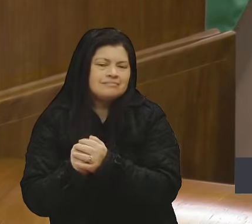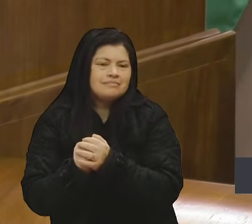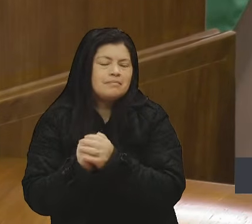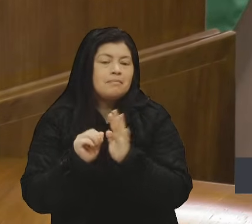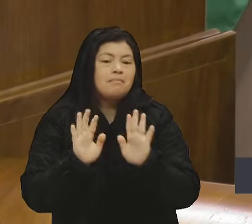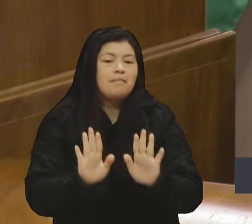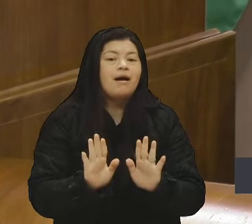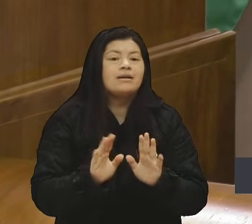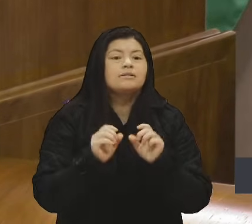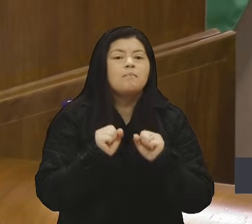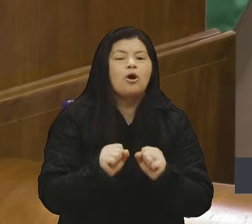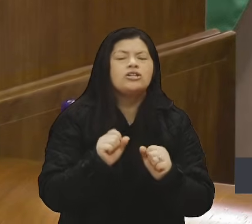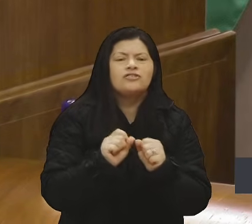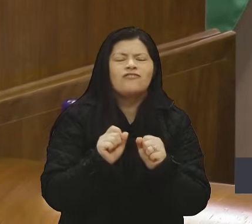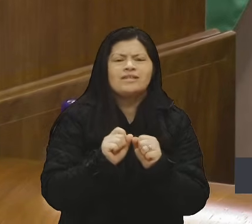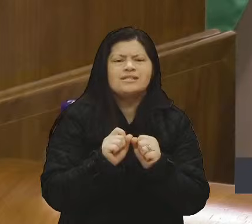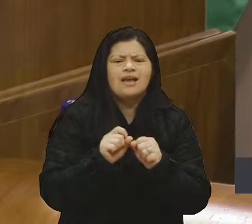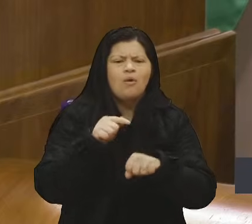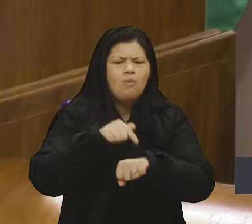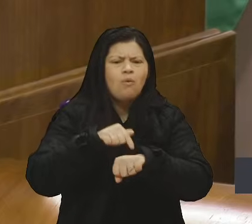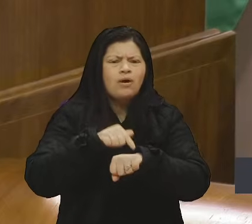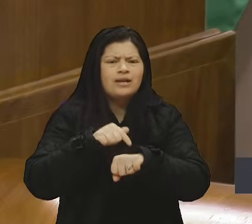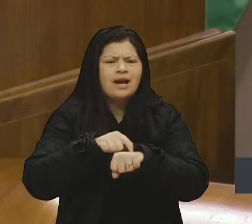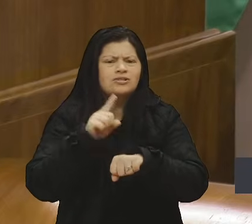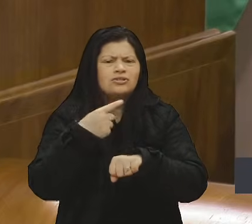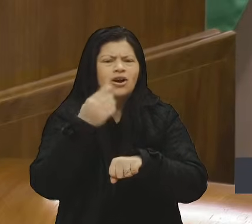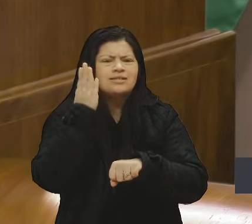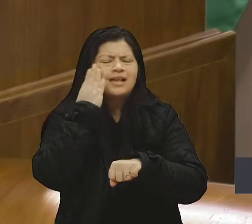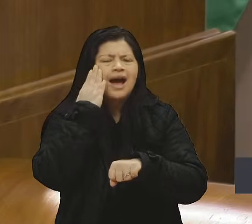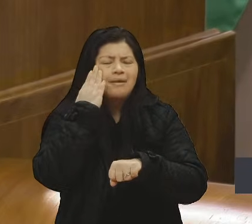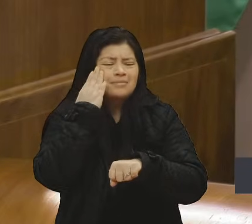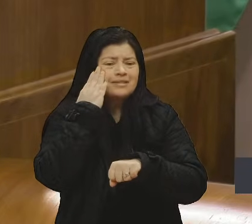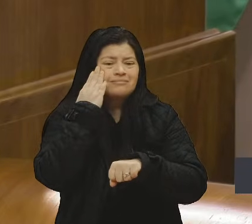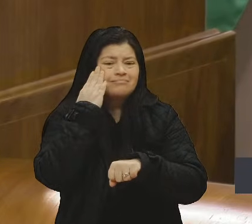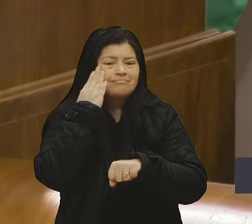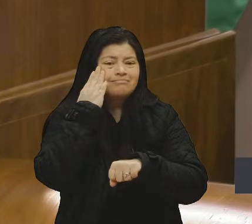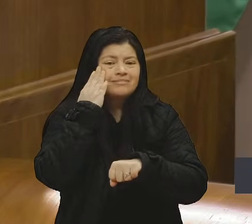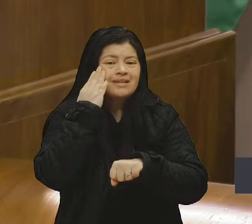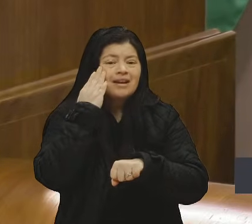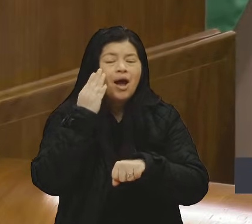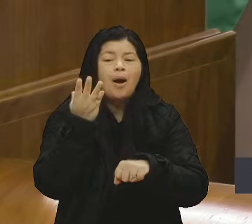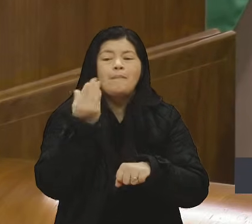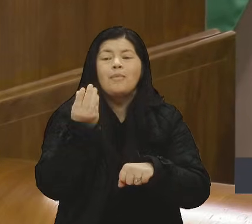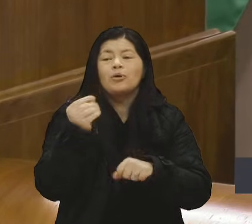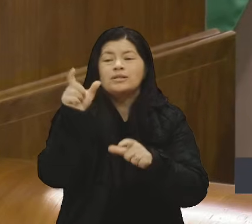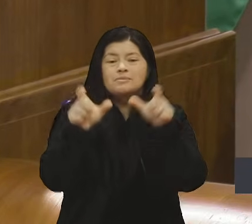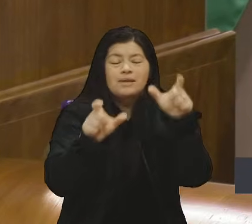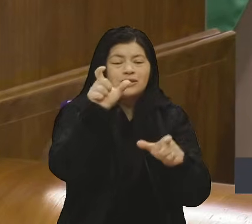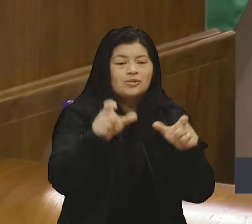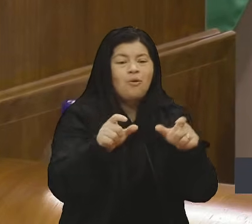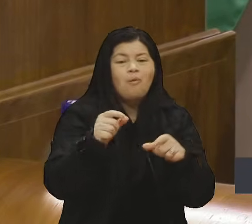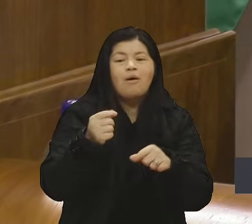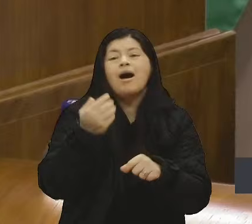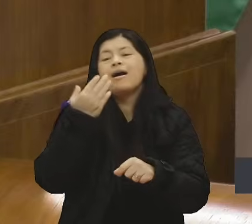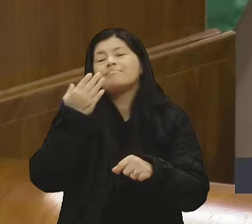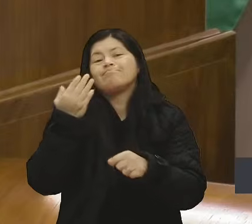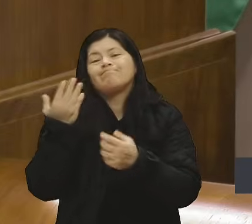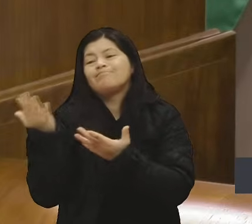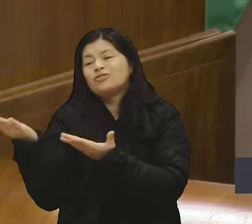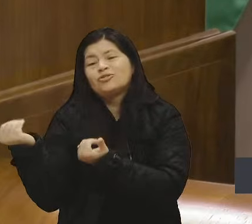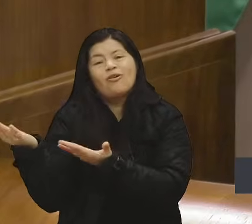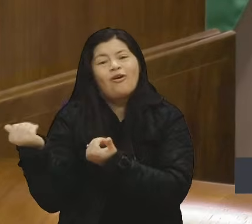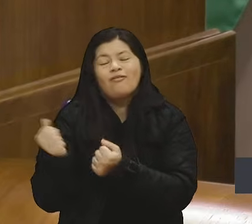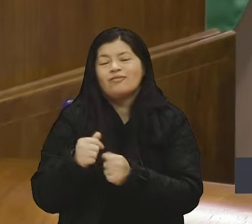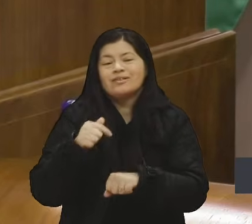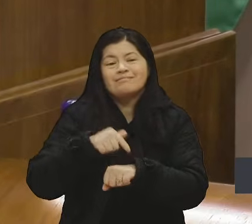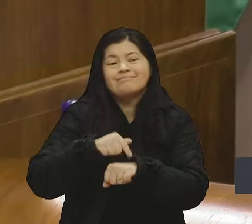que realmente, tipo, esse horário, a gente sabe que os estudantes não vão poder estar aqui. A maioria é menor de idade, são secundaristas. Eu, quando ia para a rua,